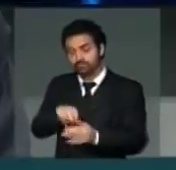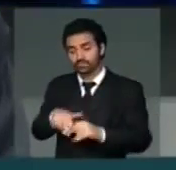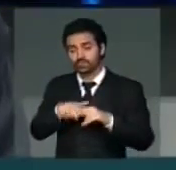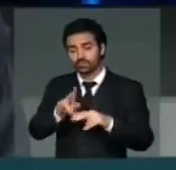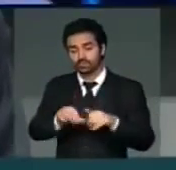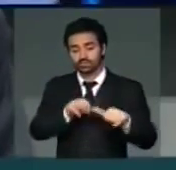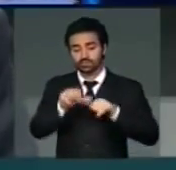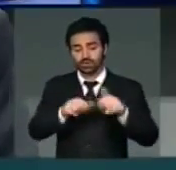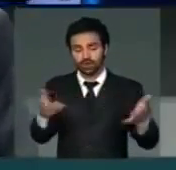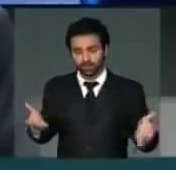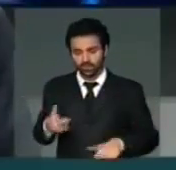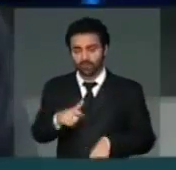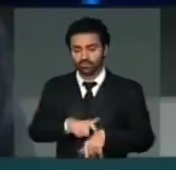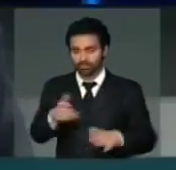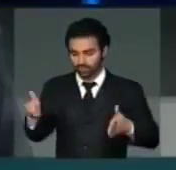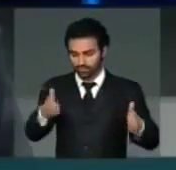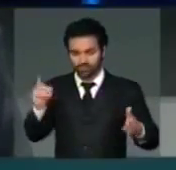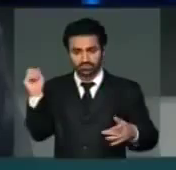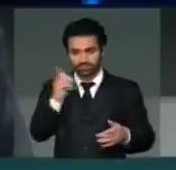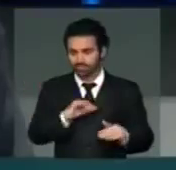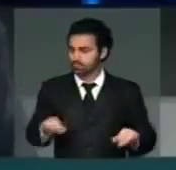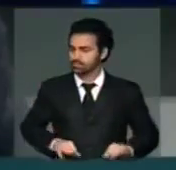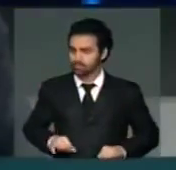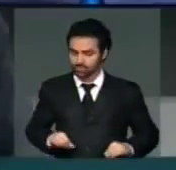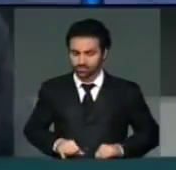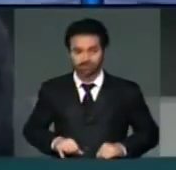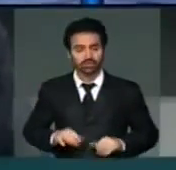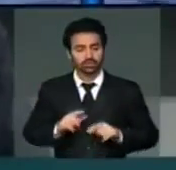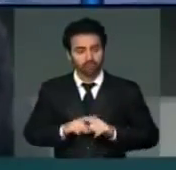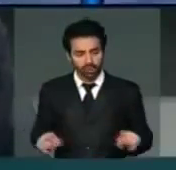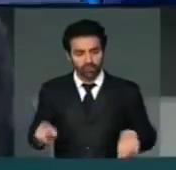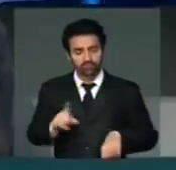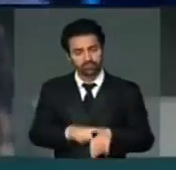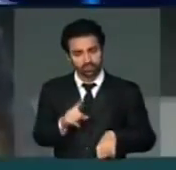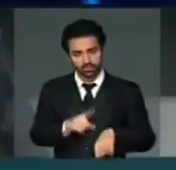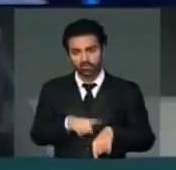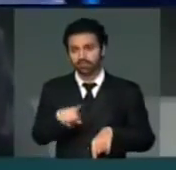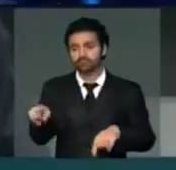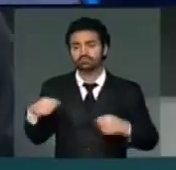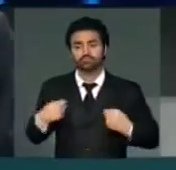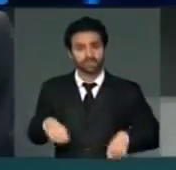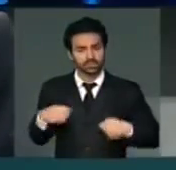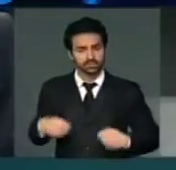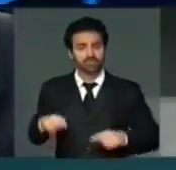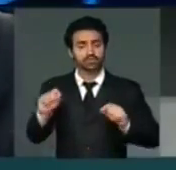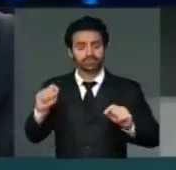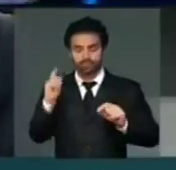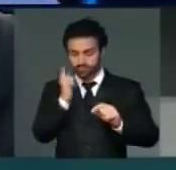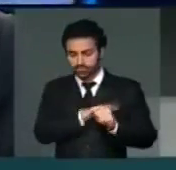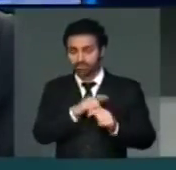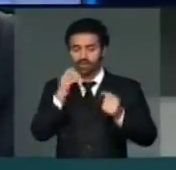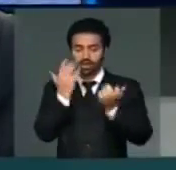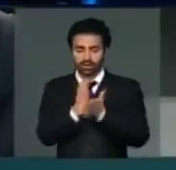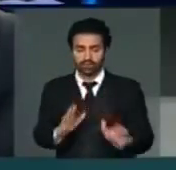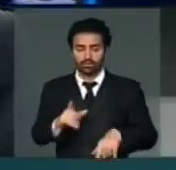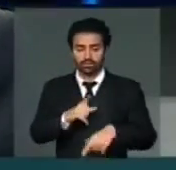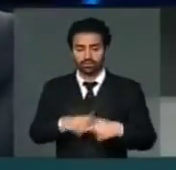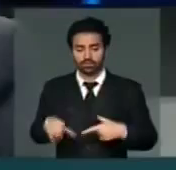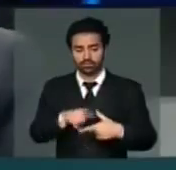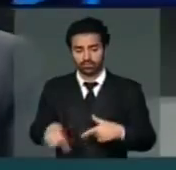é um período dolorido, sem dúvida, mas é um momento necessário para se superar o